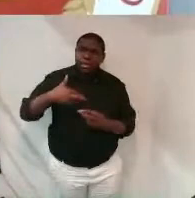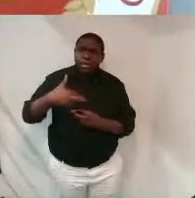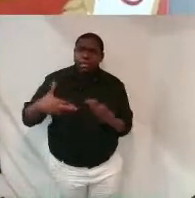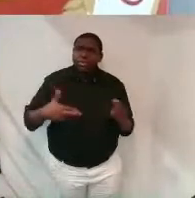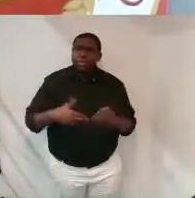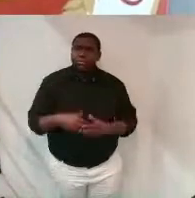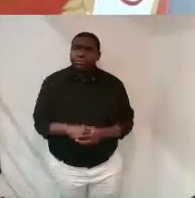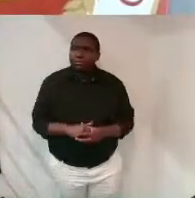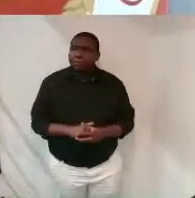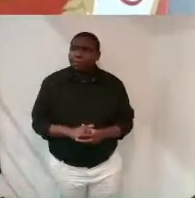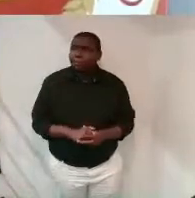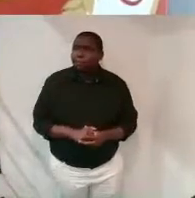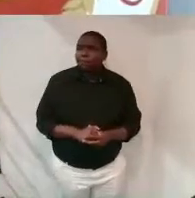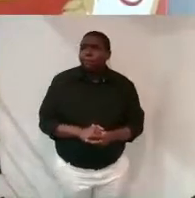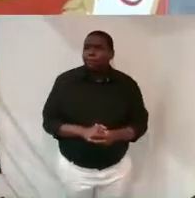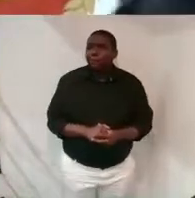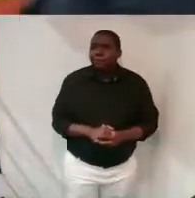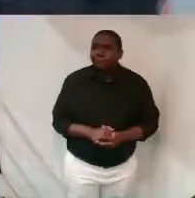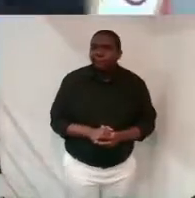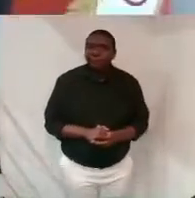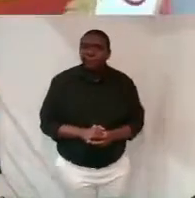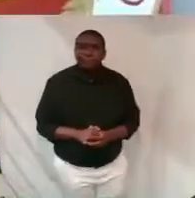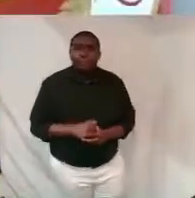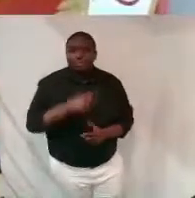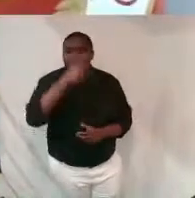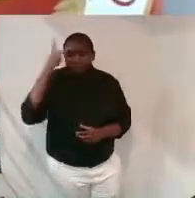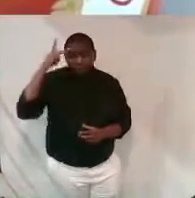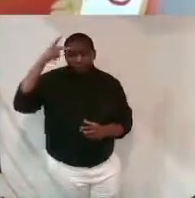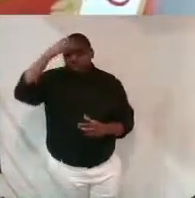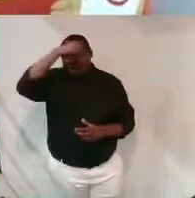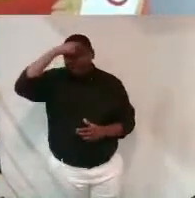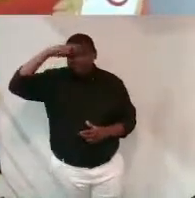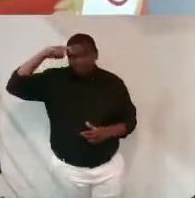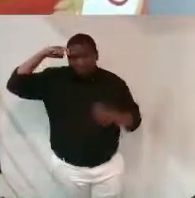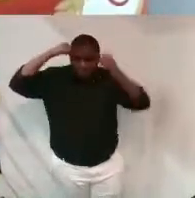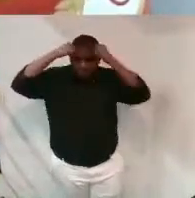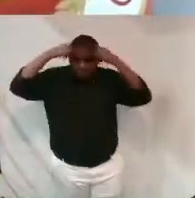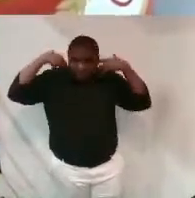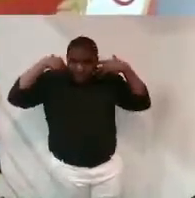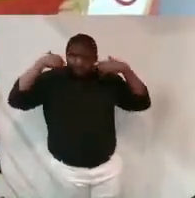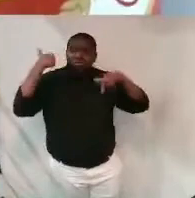ignóbil. Ensopado de suor, carregas as escórias